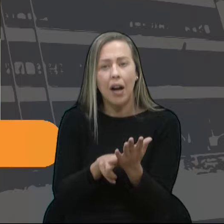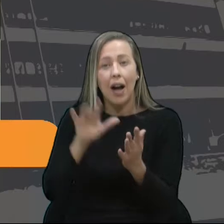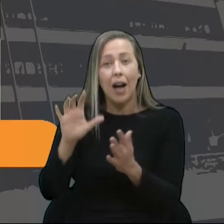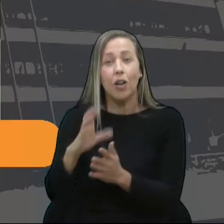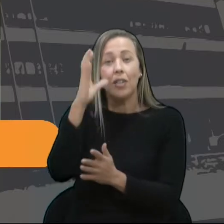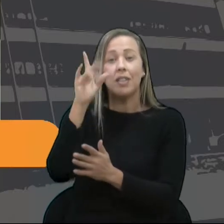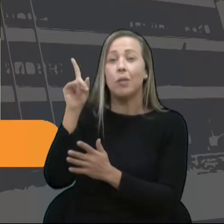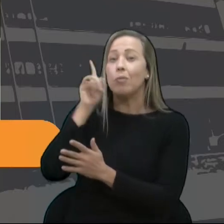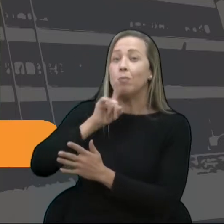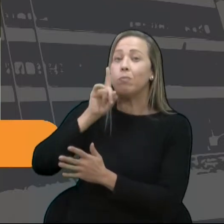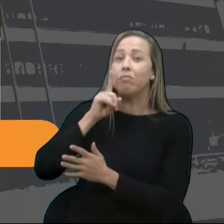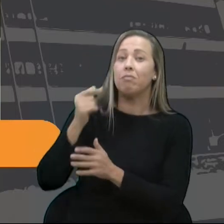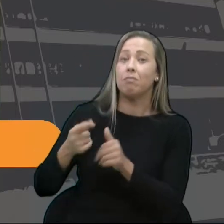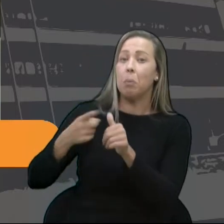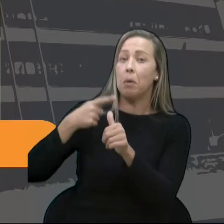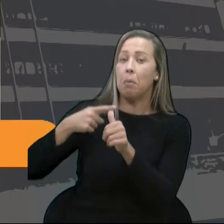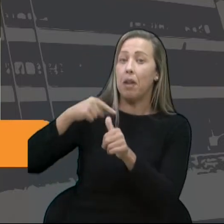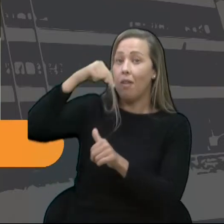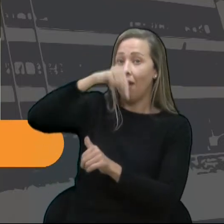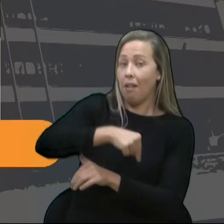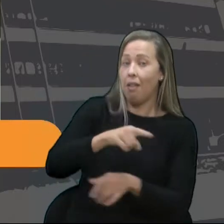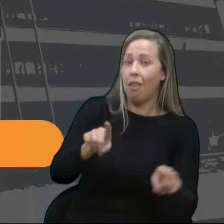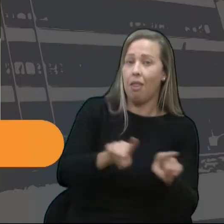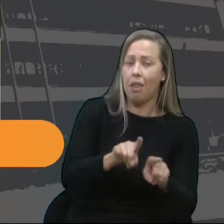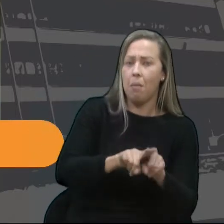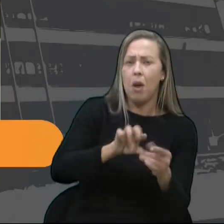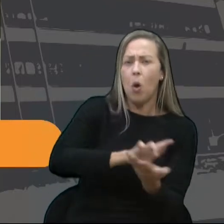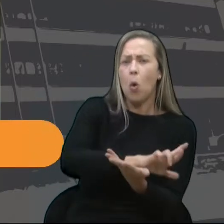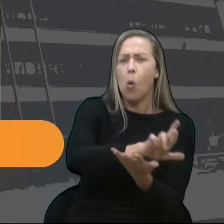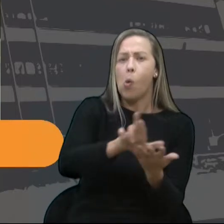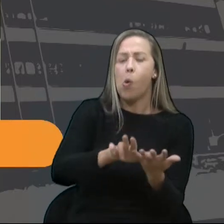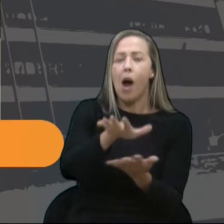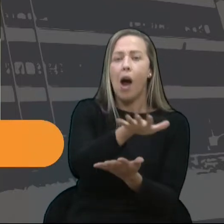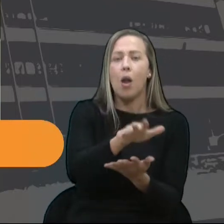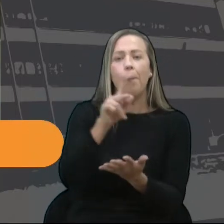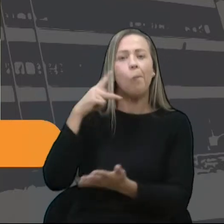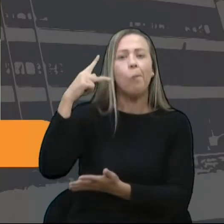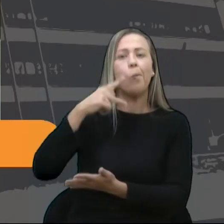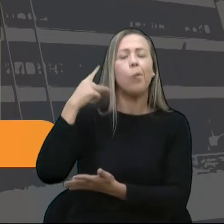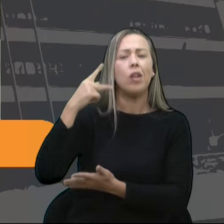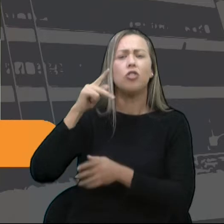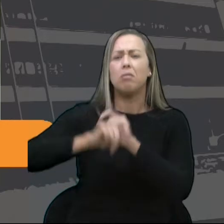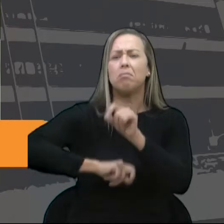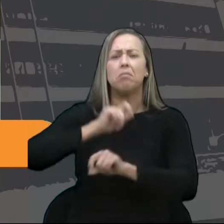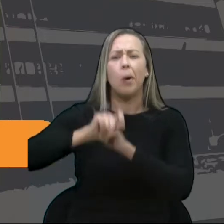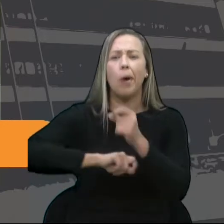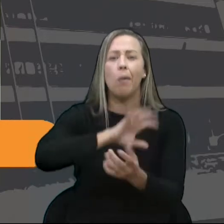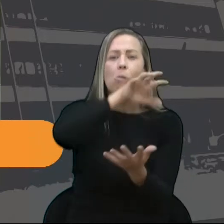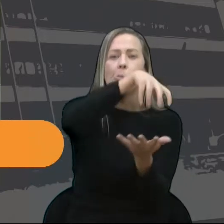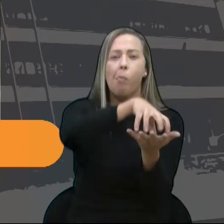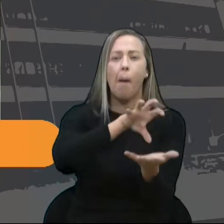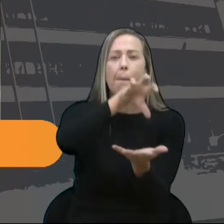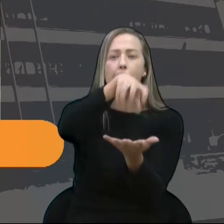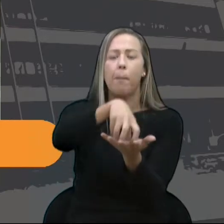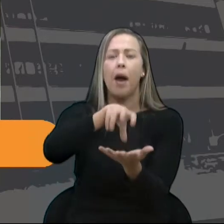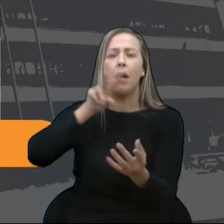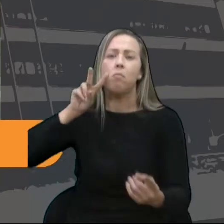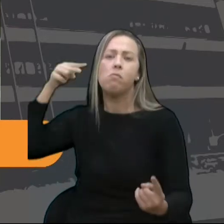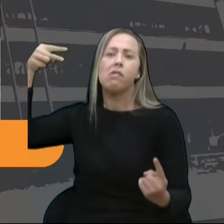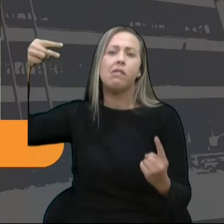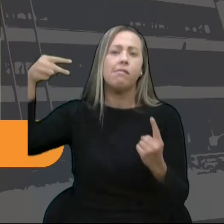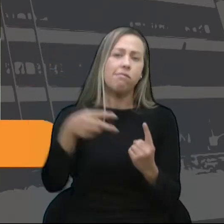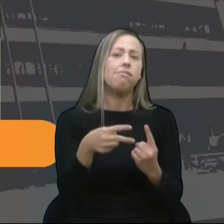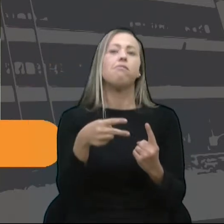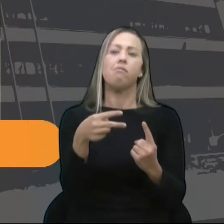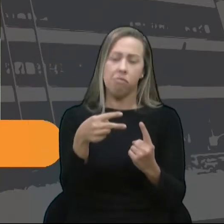Estados Unidos e aqui também a polarização política, e essa polarização política acabou se refletindo